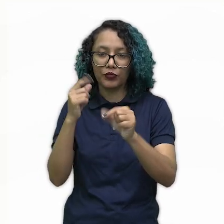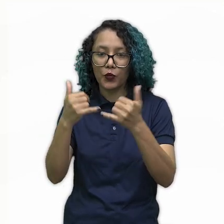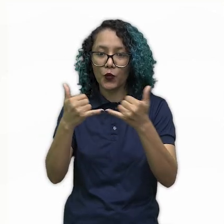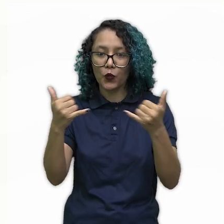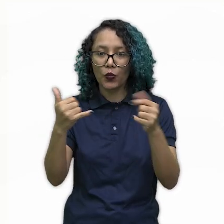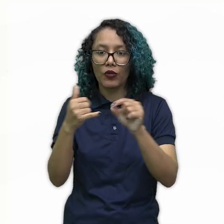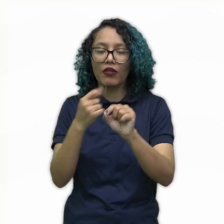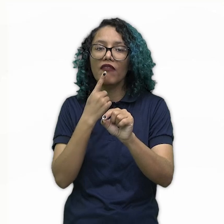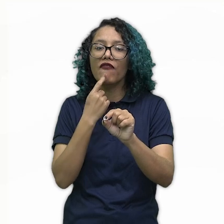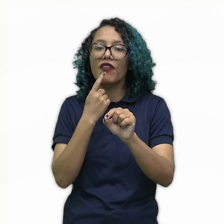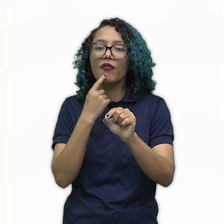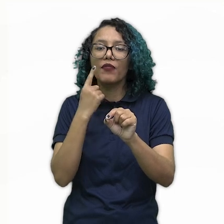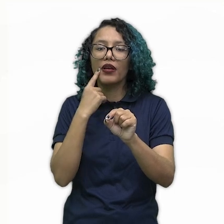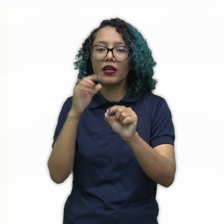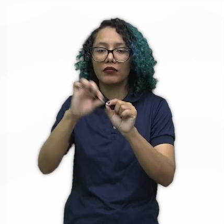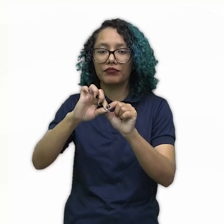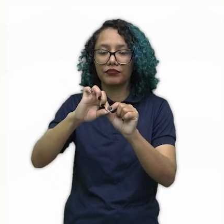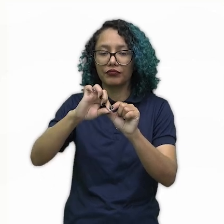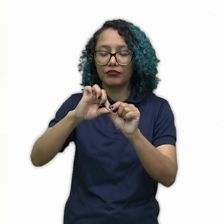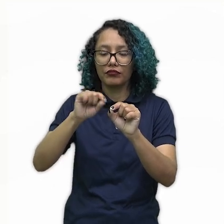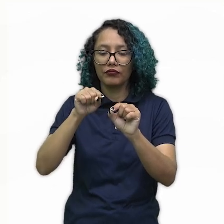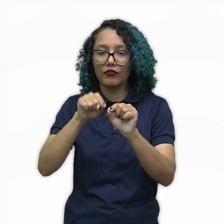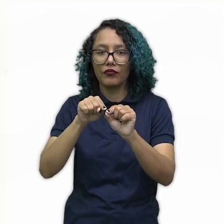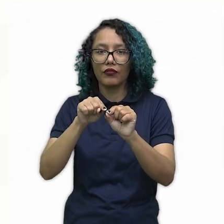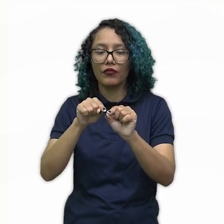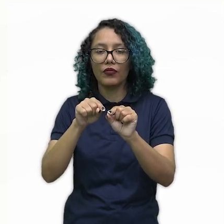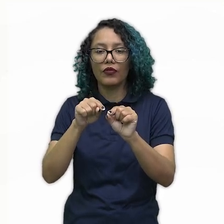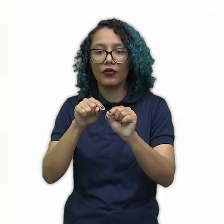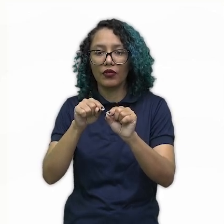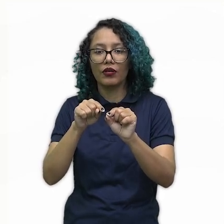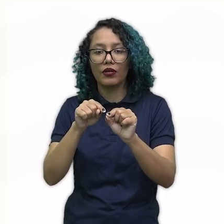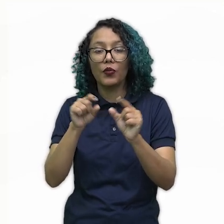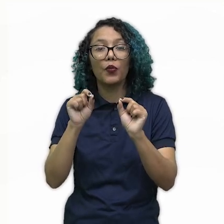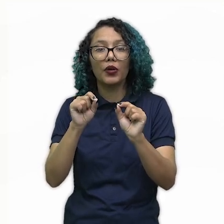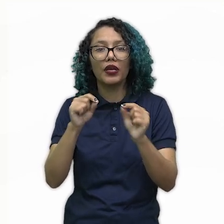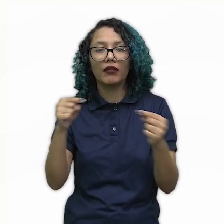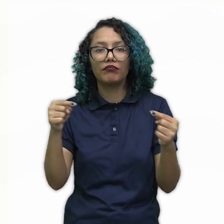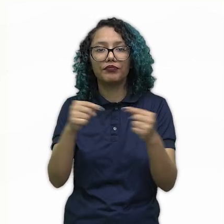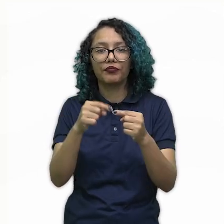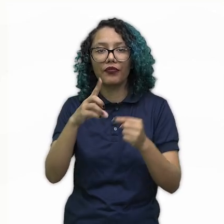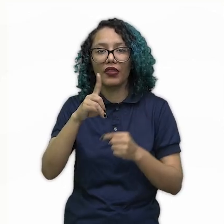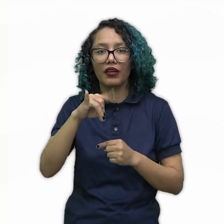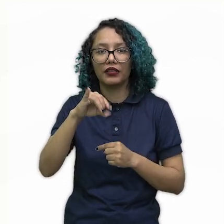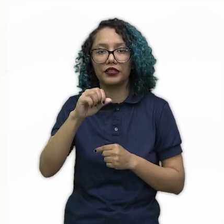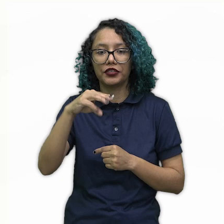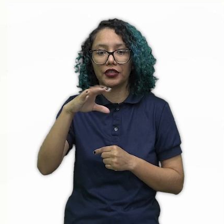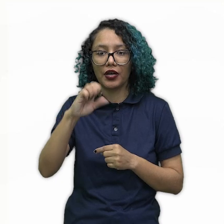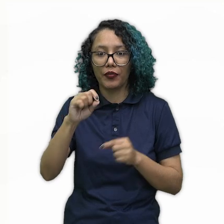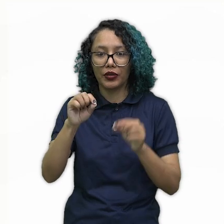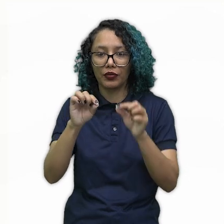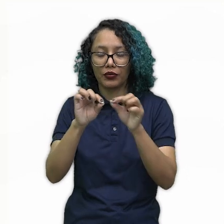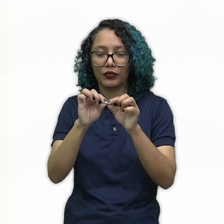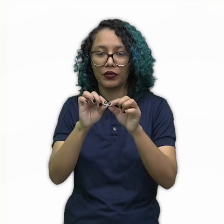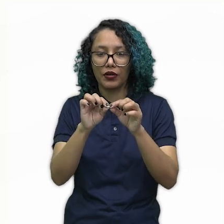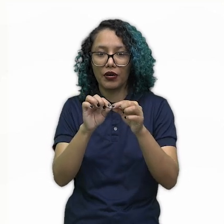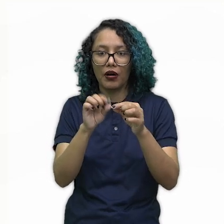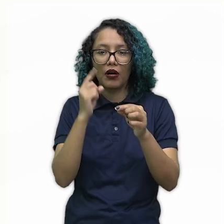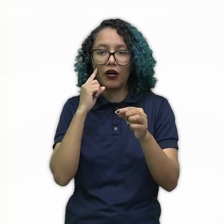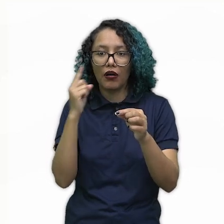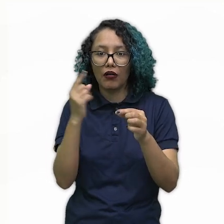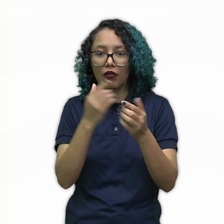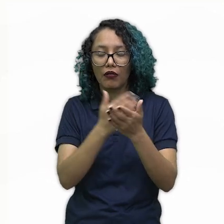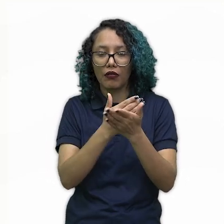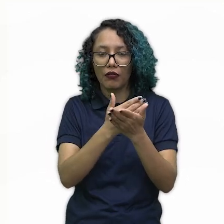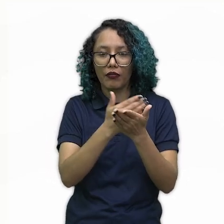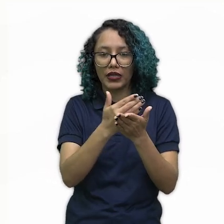Quem é essa linha vermelha? É exatamente o nosso diâmetro. Indo ali de uma borda, passando pelo ponto